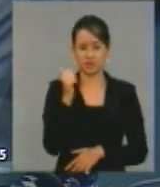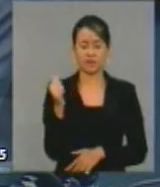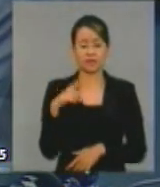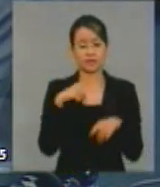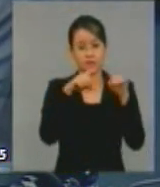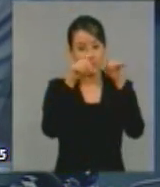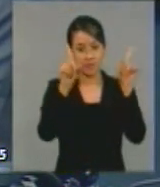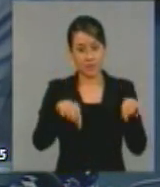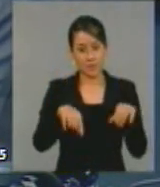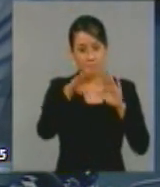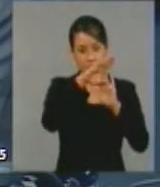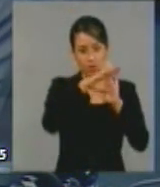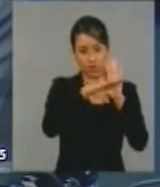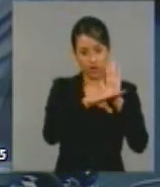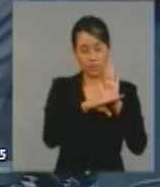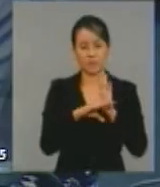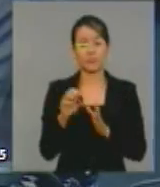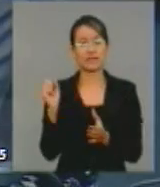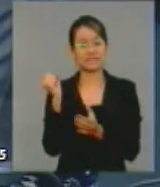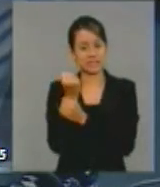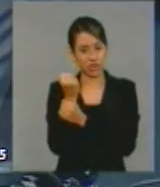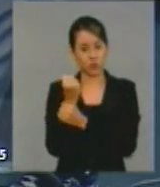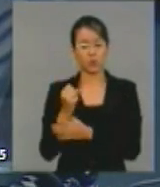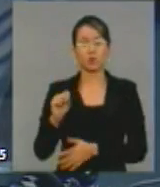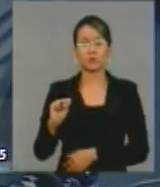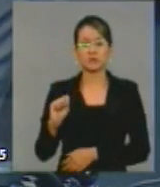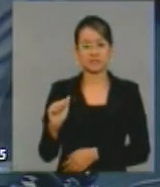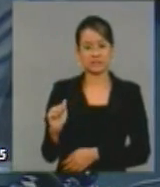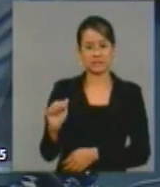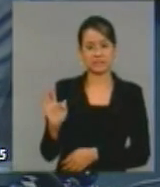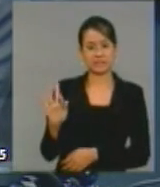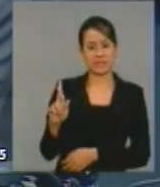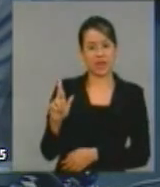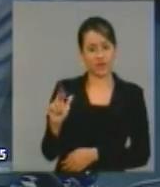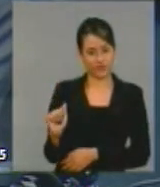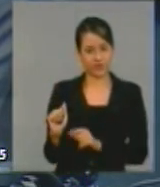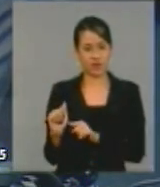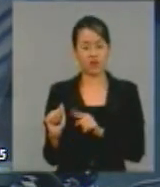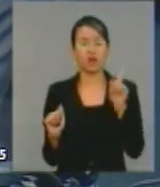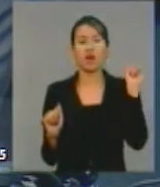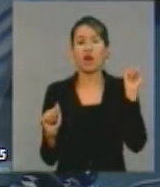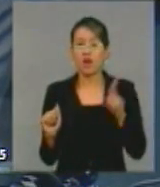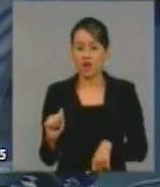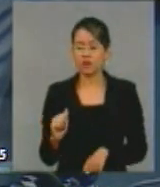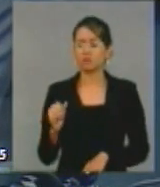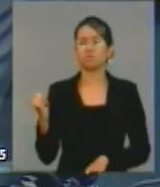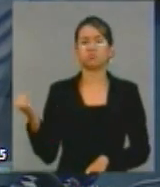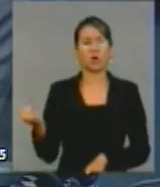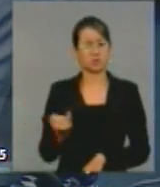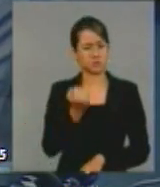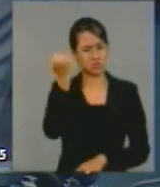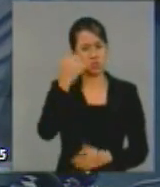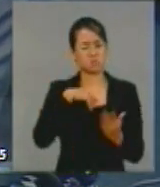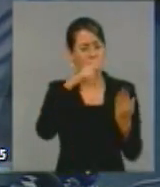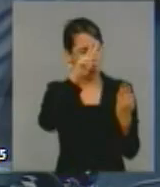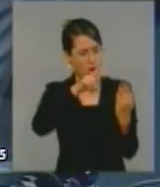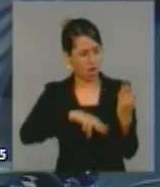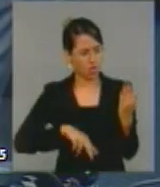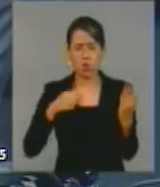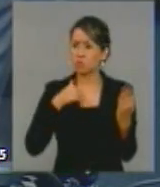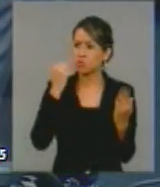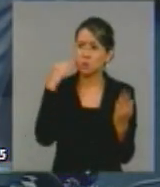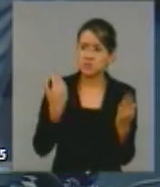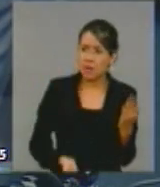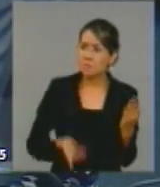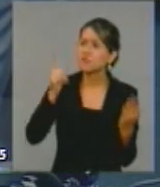senhor é especialista, eu não sabia, e o parabenizo, que é um tema importantíssimo de gestão de políticas públicas, e o senhor sabe o impacto